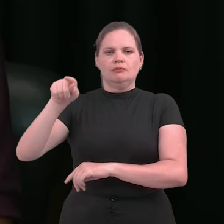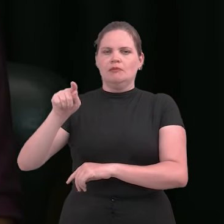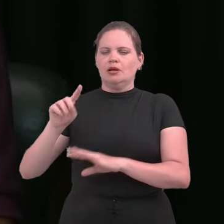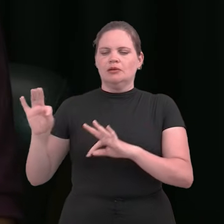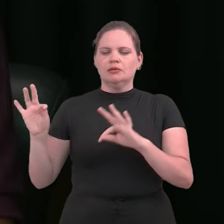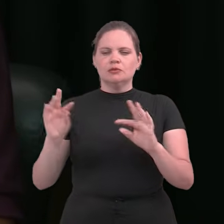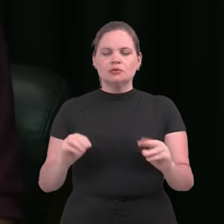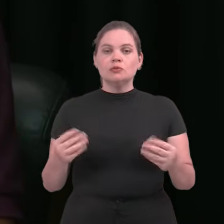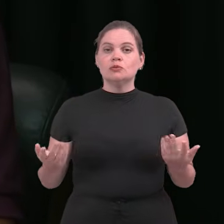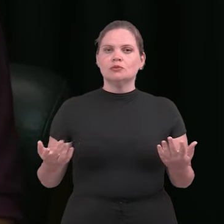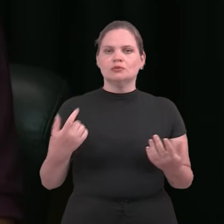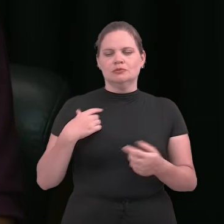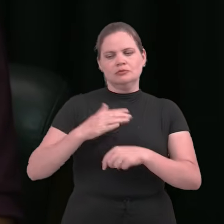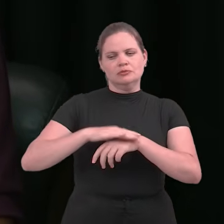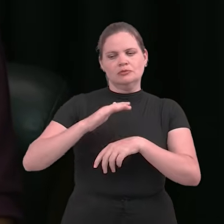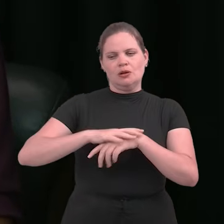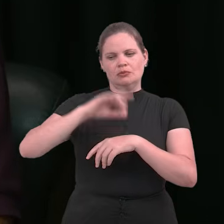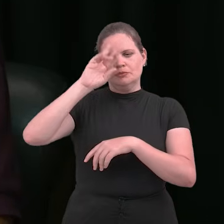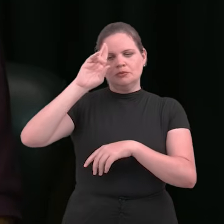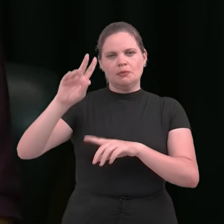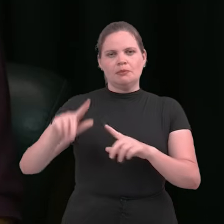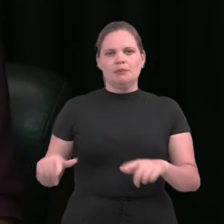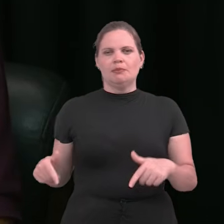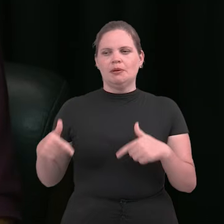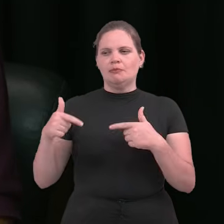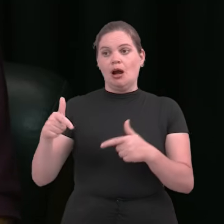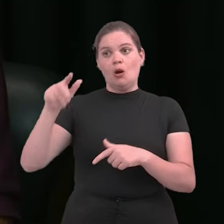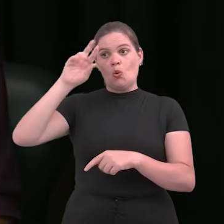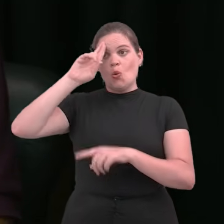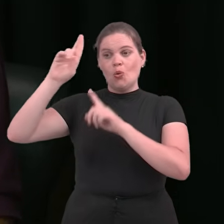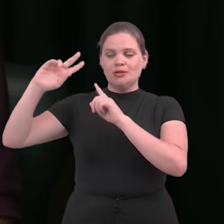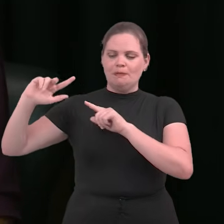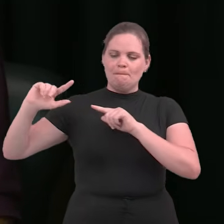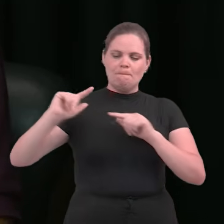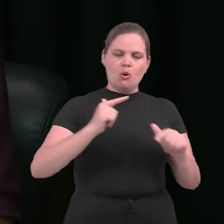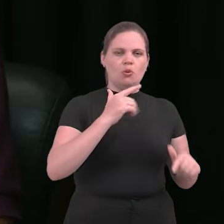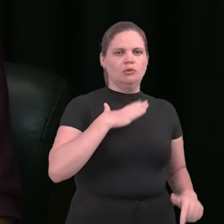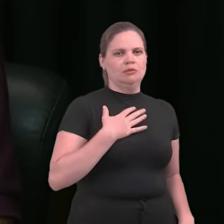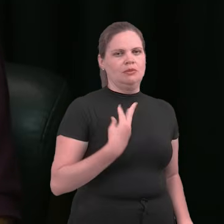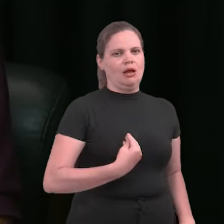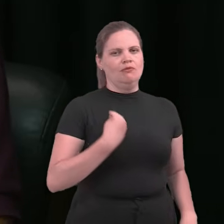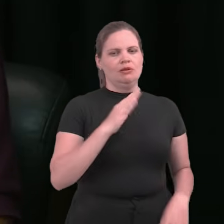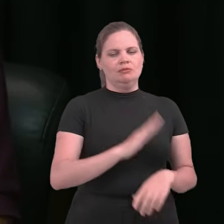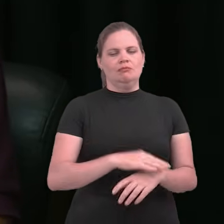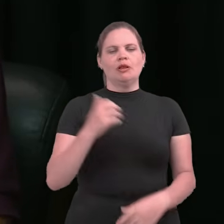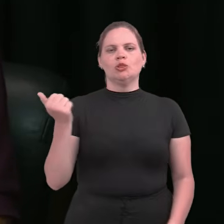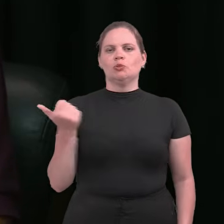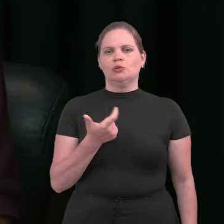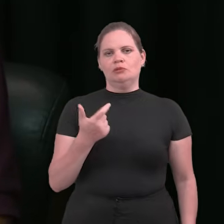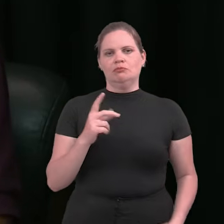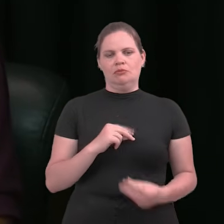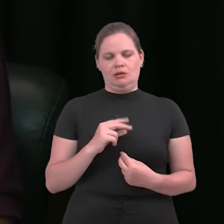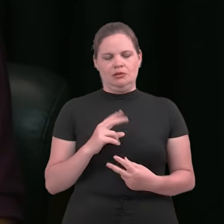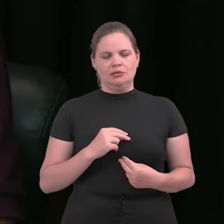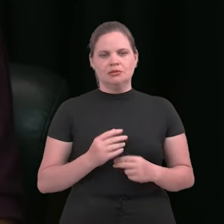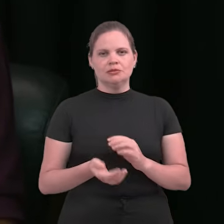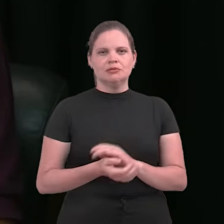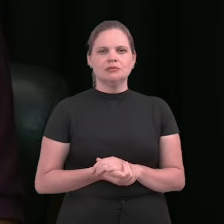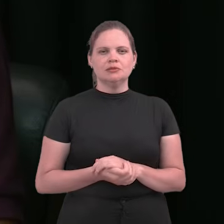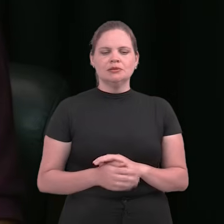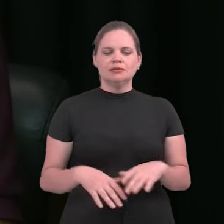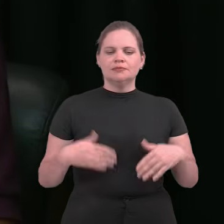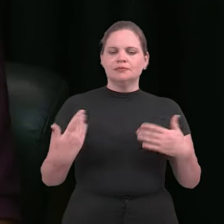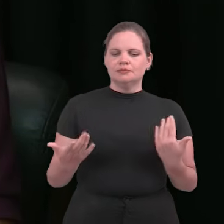o reino do Senhor e a sua justiça, o Senhor fez por mim muito mais do que eu merecia, né? Então, o